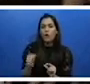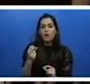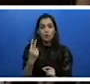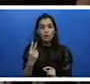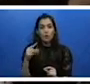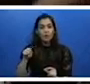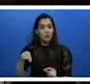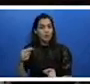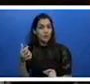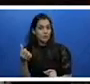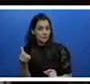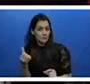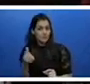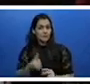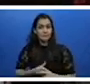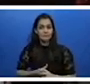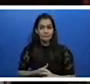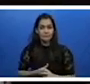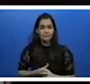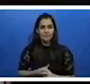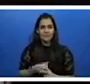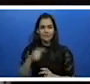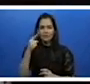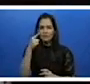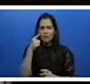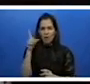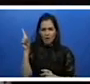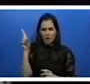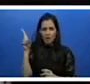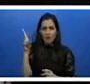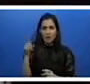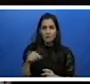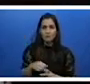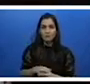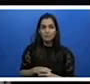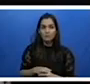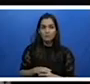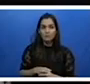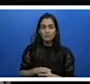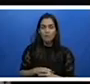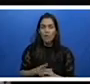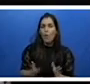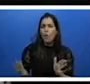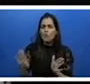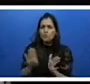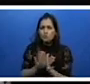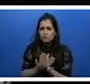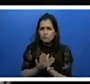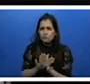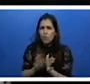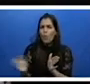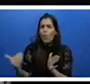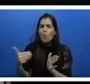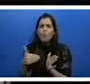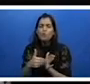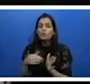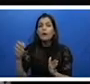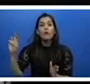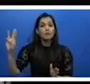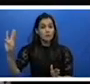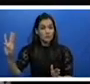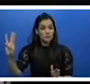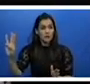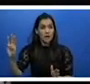6 décimos? Se a gente olhar aqui, ó, o último número decimal entre o 2 e o 3, a gente sabe